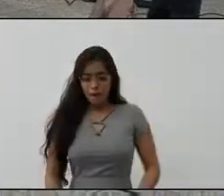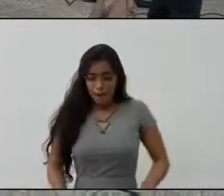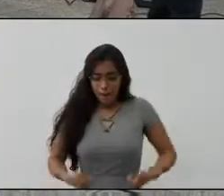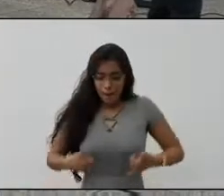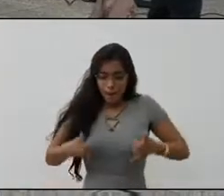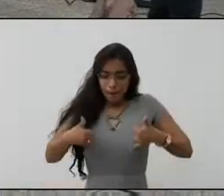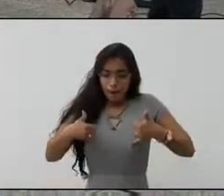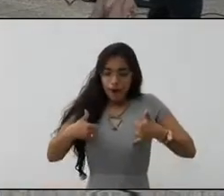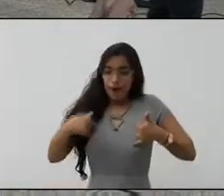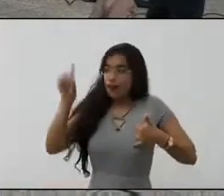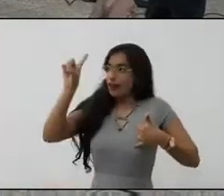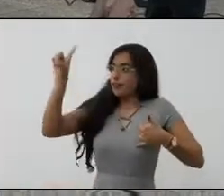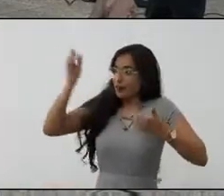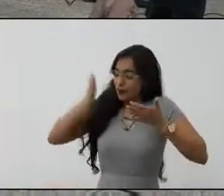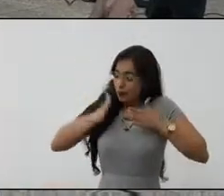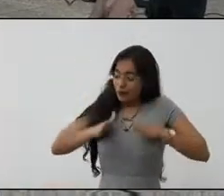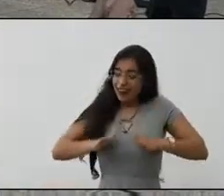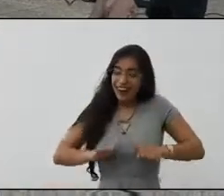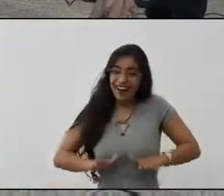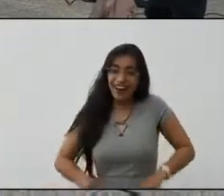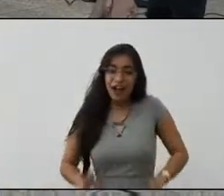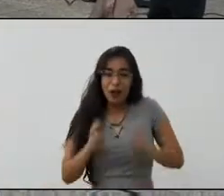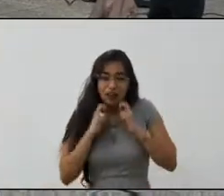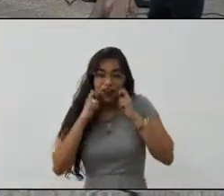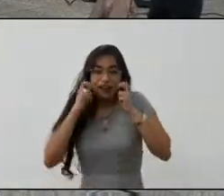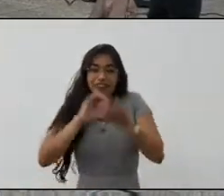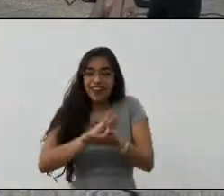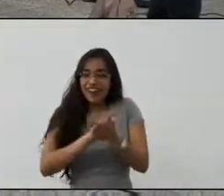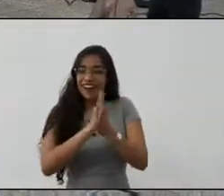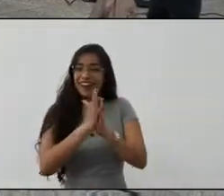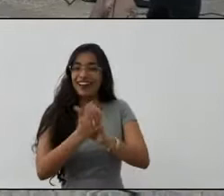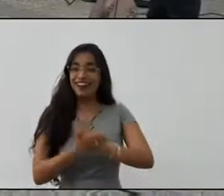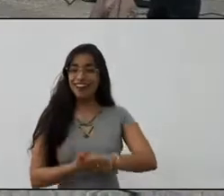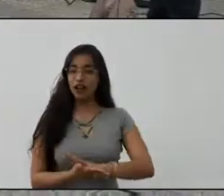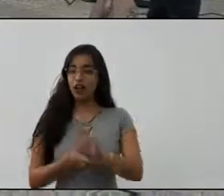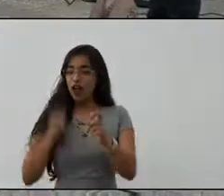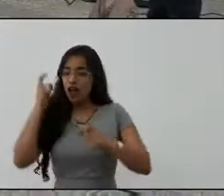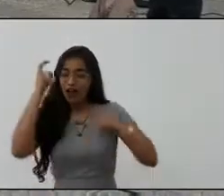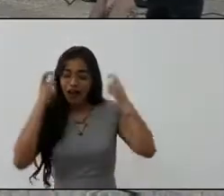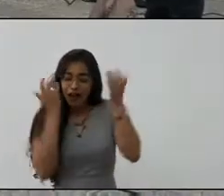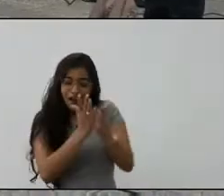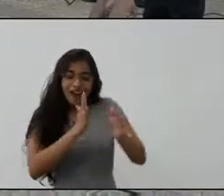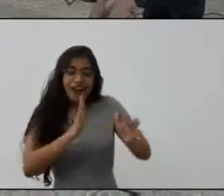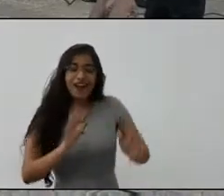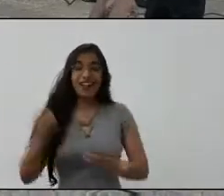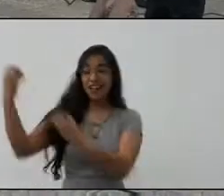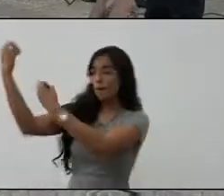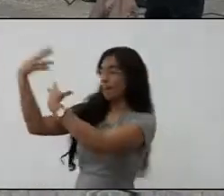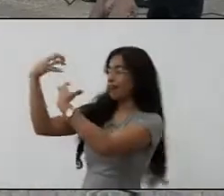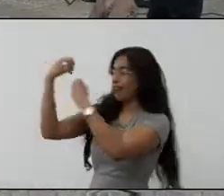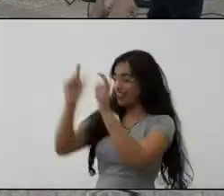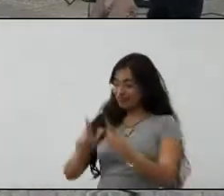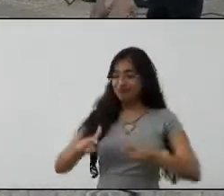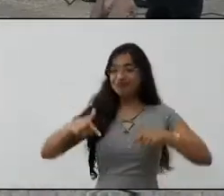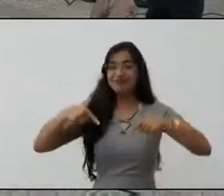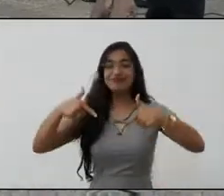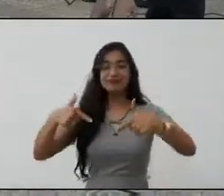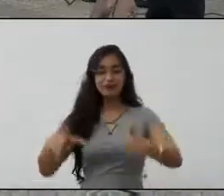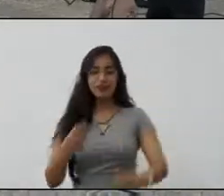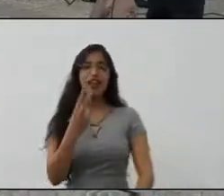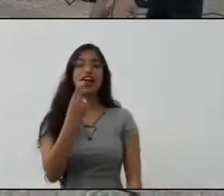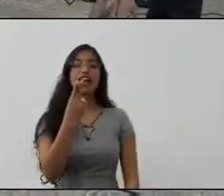Retira meus medos, toda timidez, toda prepotência, ensina-me